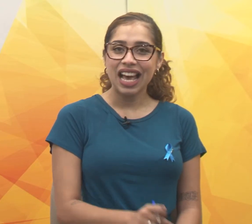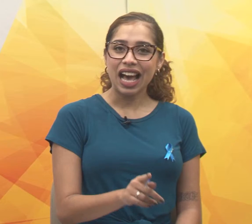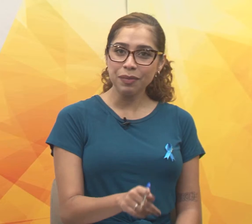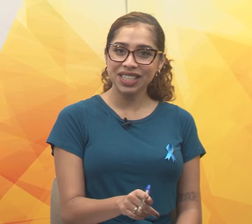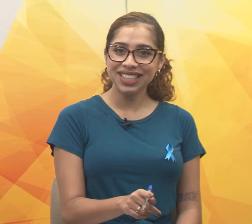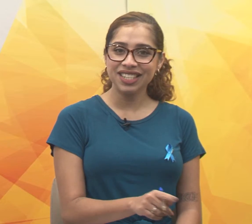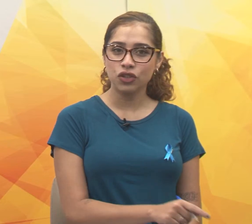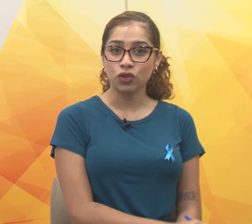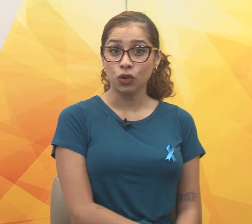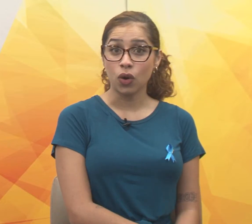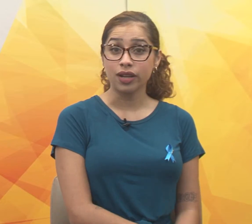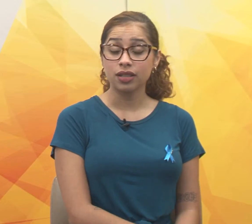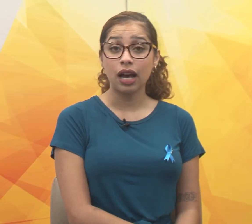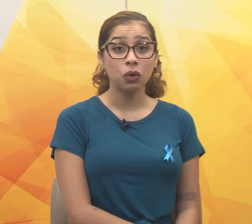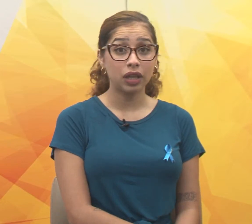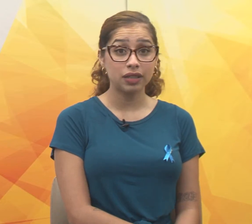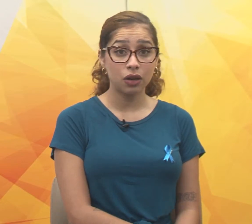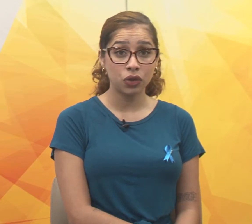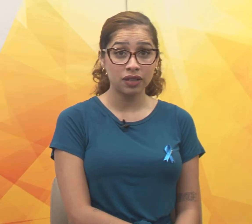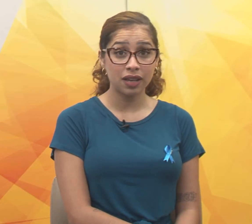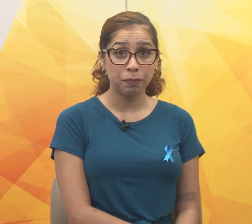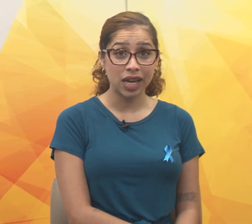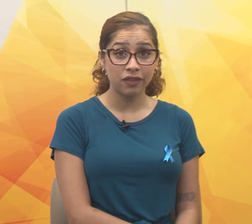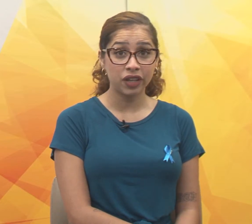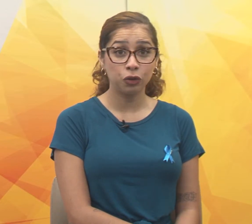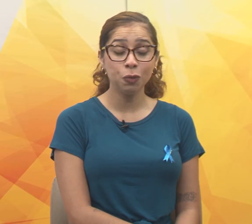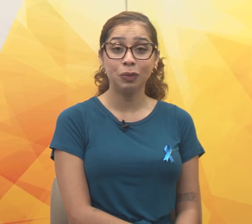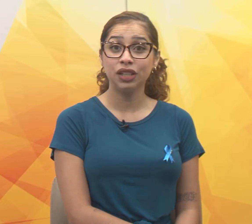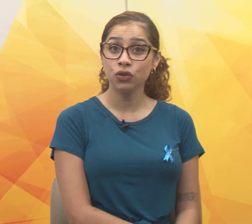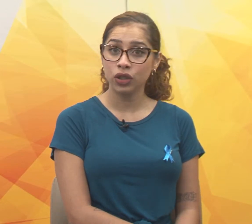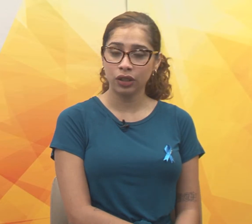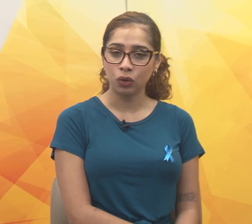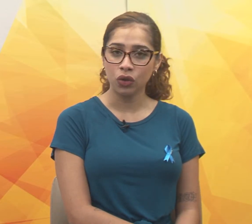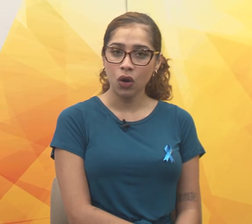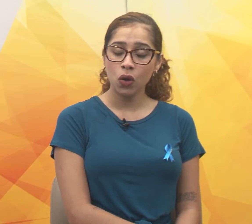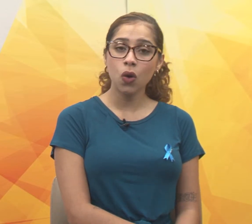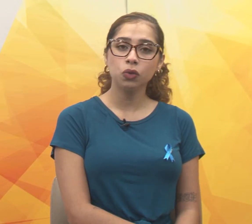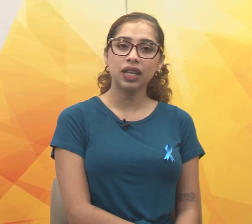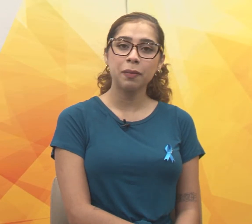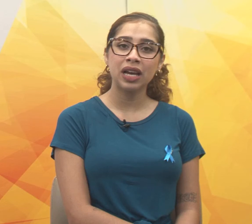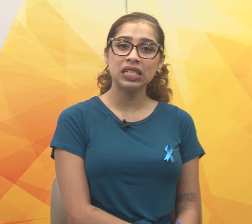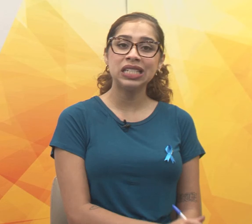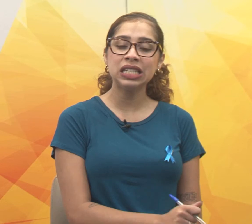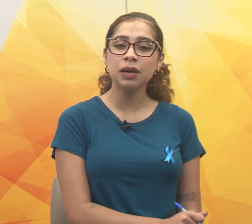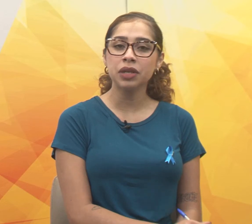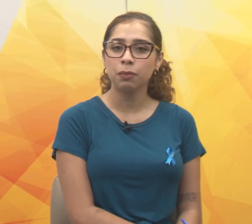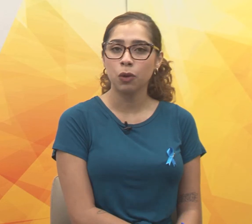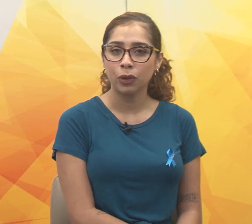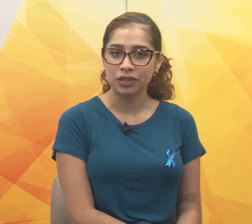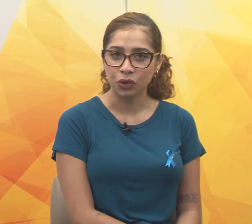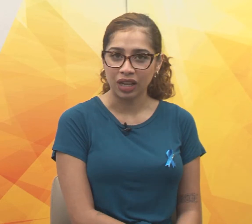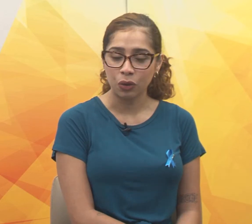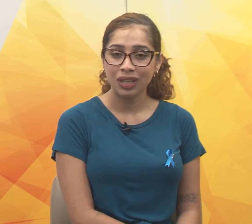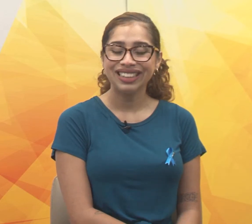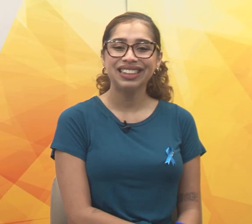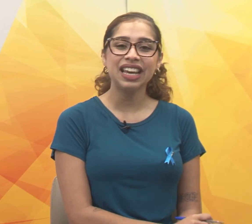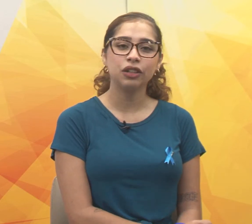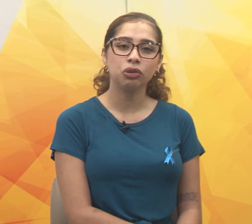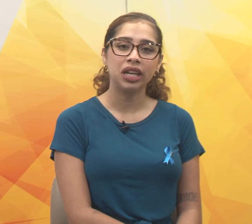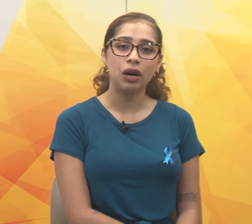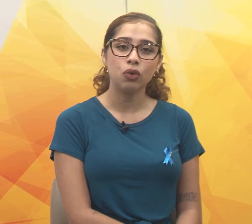sociais. Amanhã, às 18 horas, acontece a audiência prévia do Plano Diretor com o tema Dinâmica